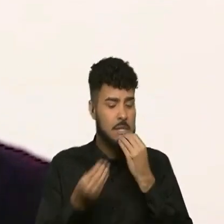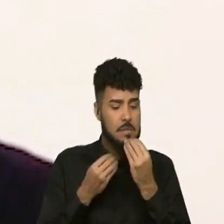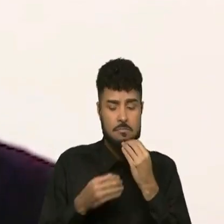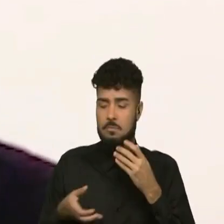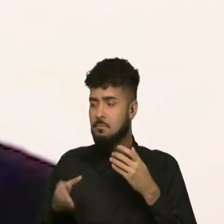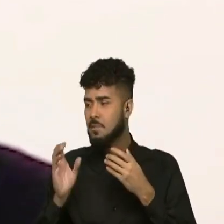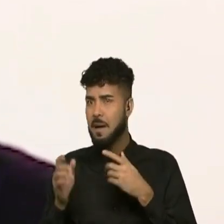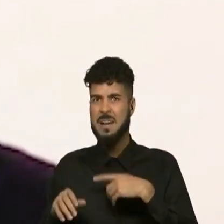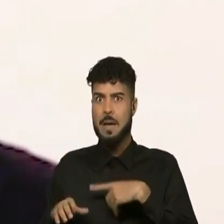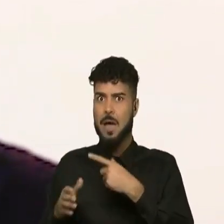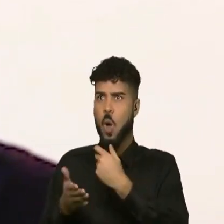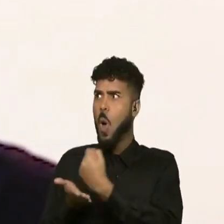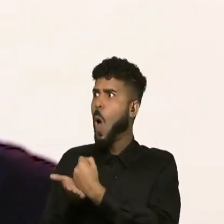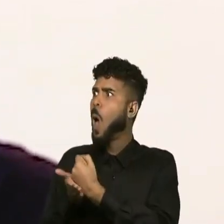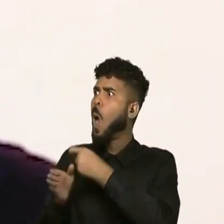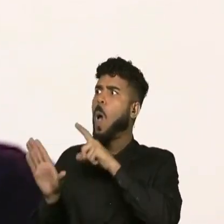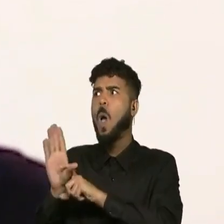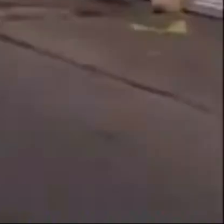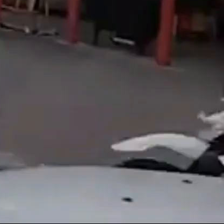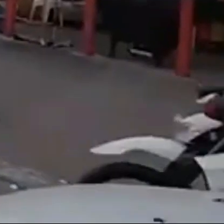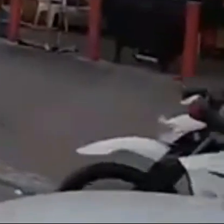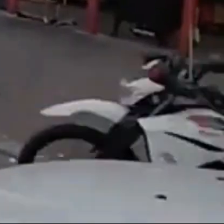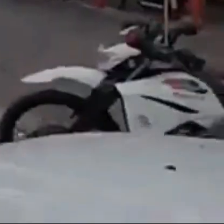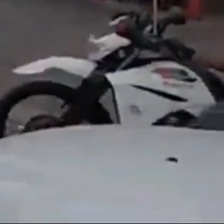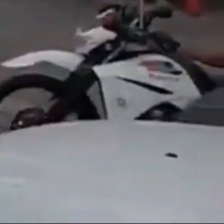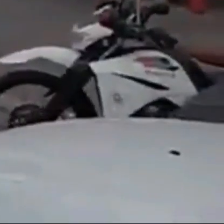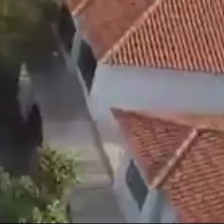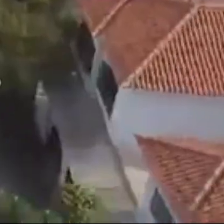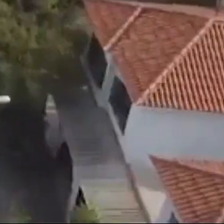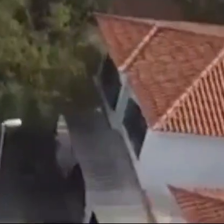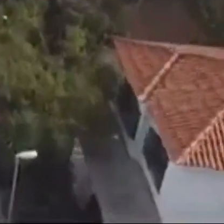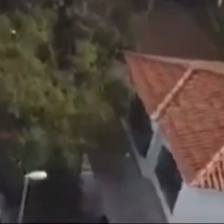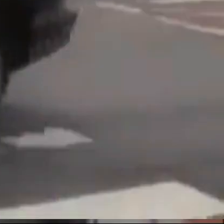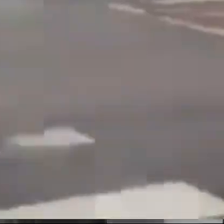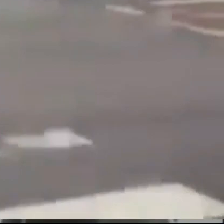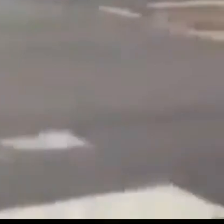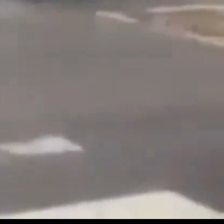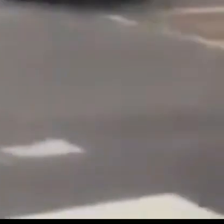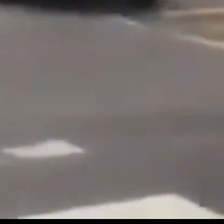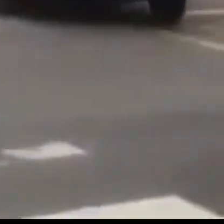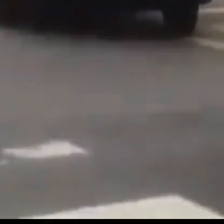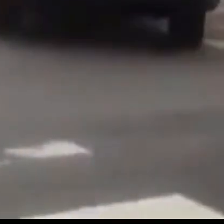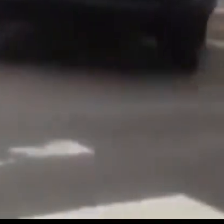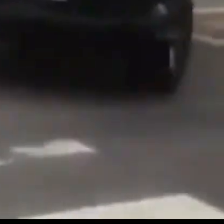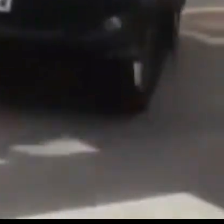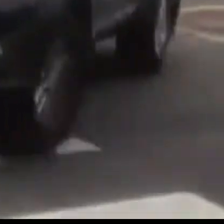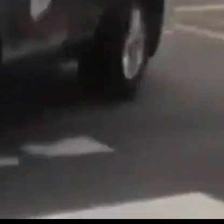o medicamento que a pessoa precisa. Polícia em Ação.